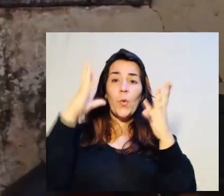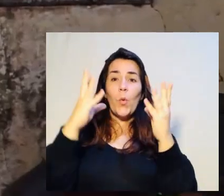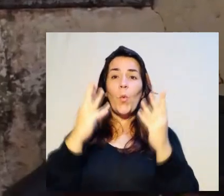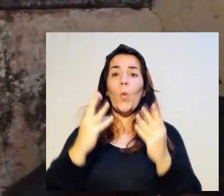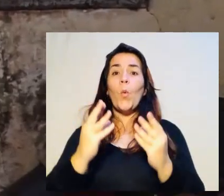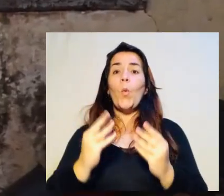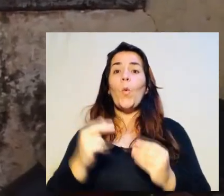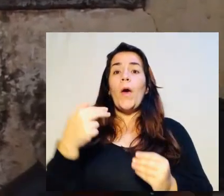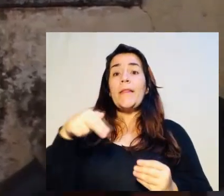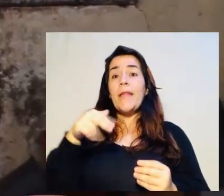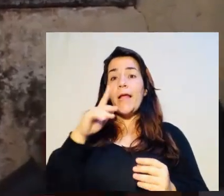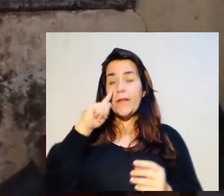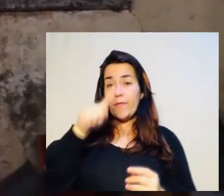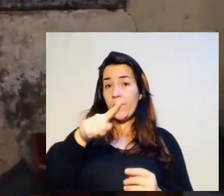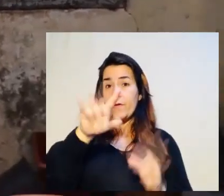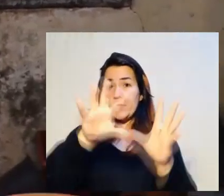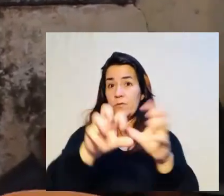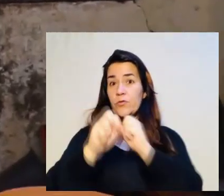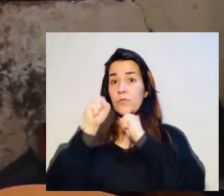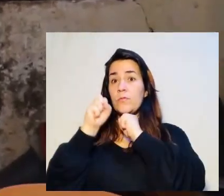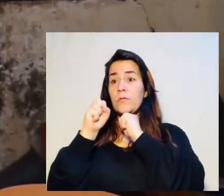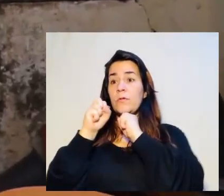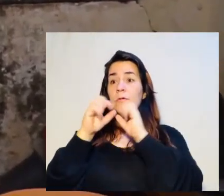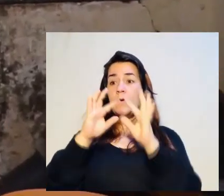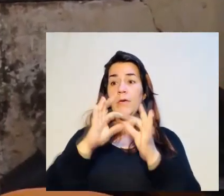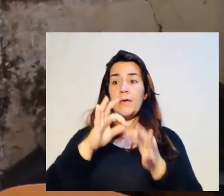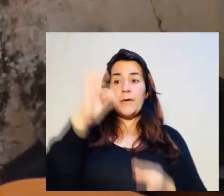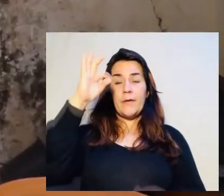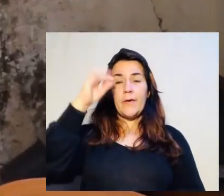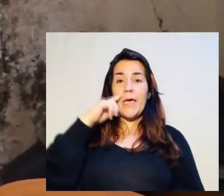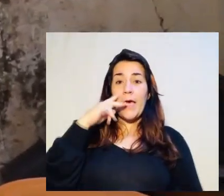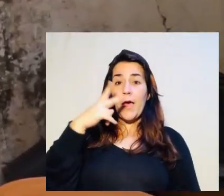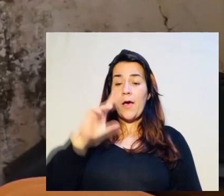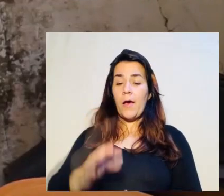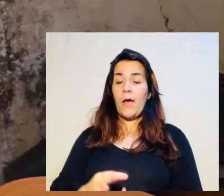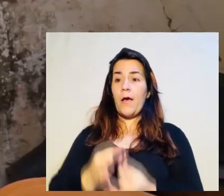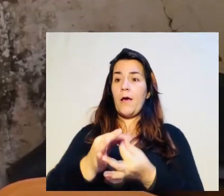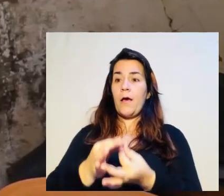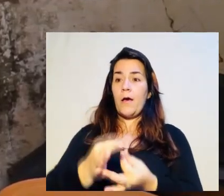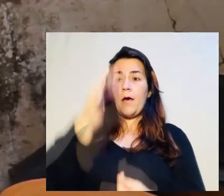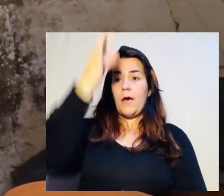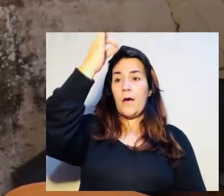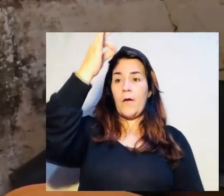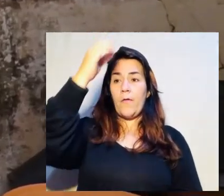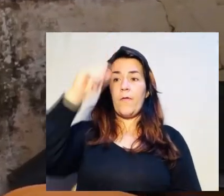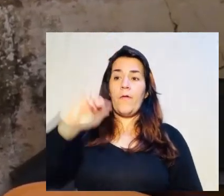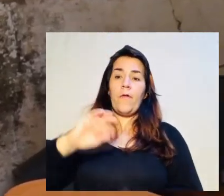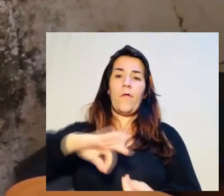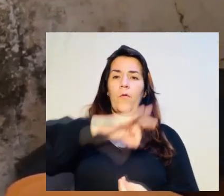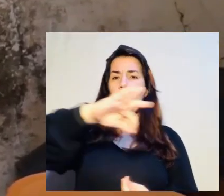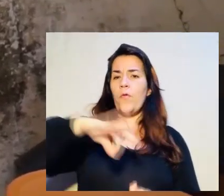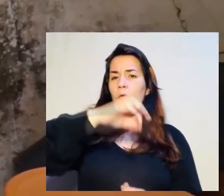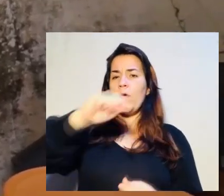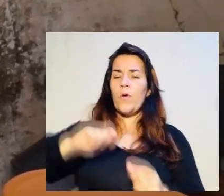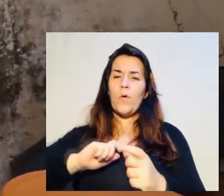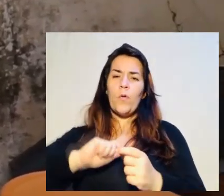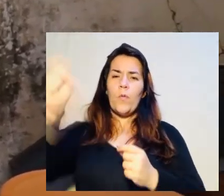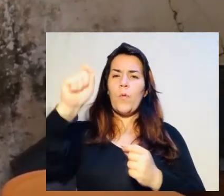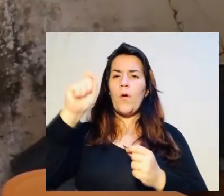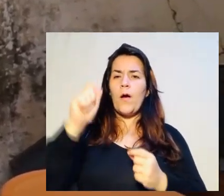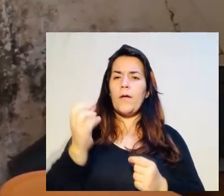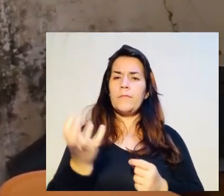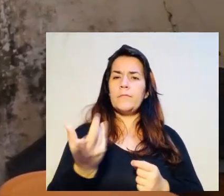secando naturalmente. Aí, você segura por esta ponta, que é a base, vem com